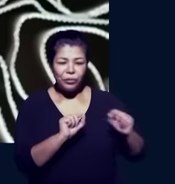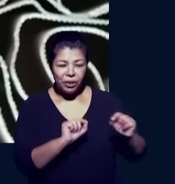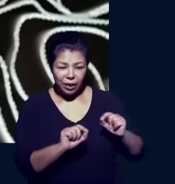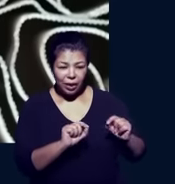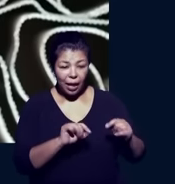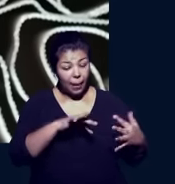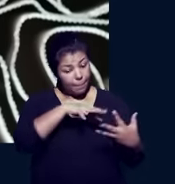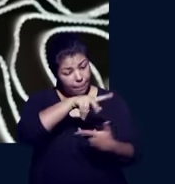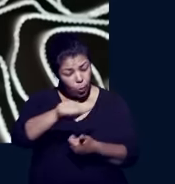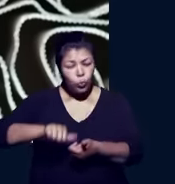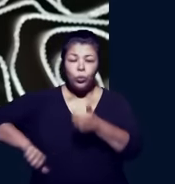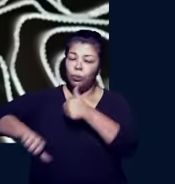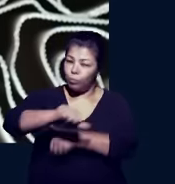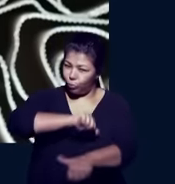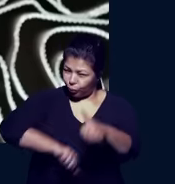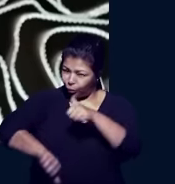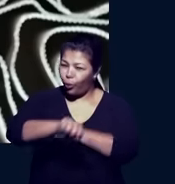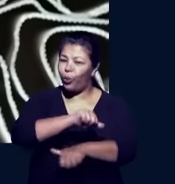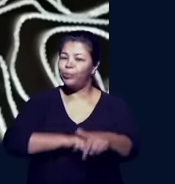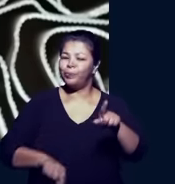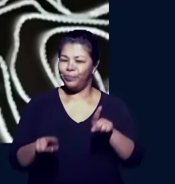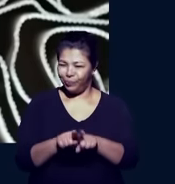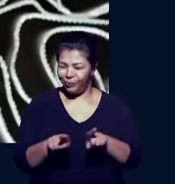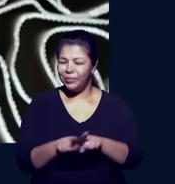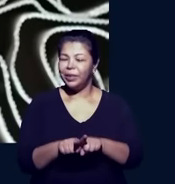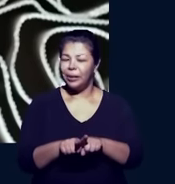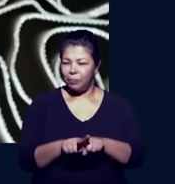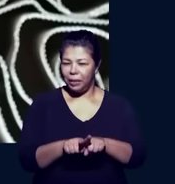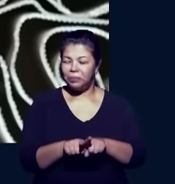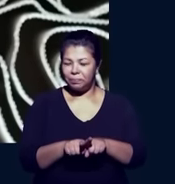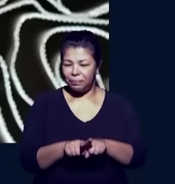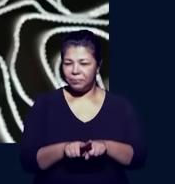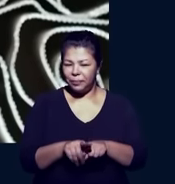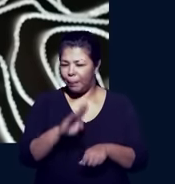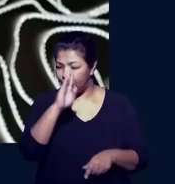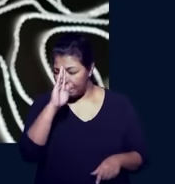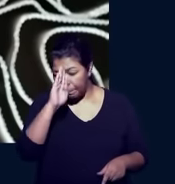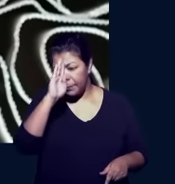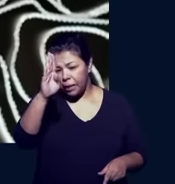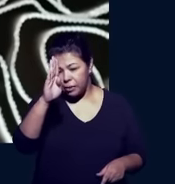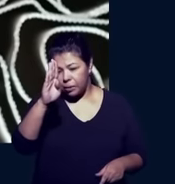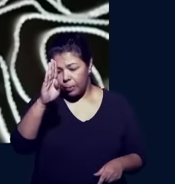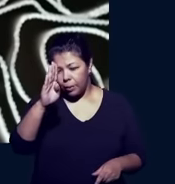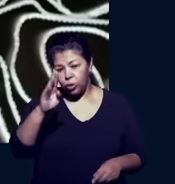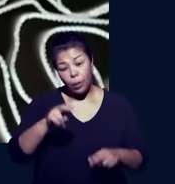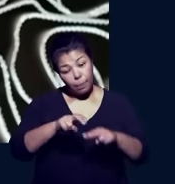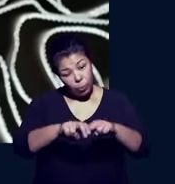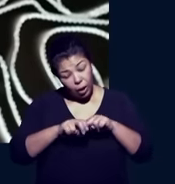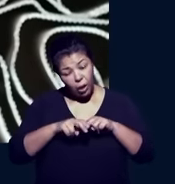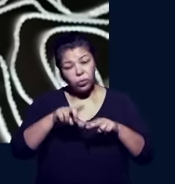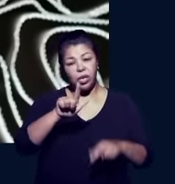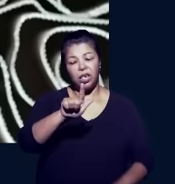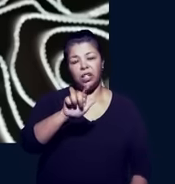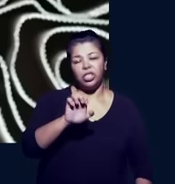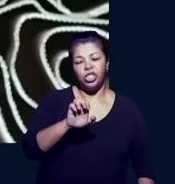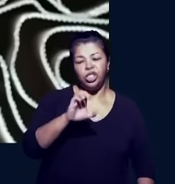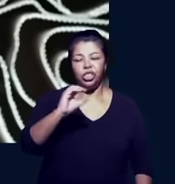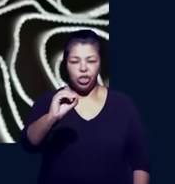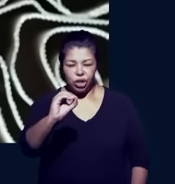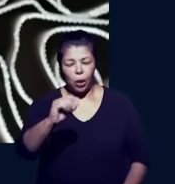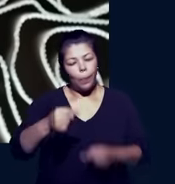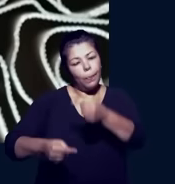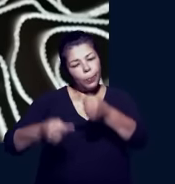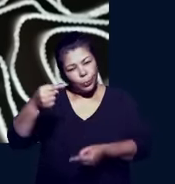desses últimos anos eh poucos anos né Principalmente para partir da geopolítica que fez com que alguns